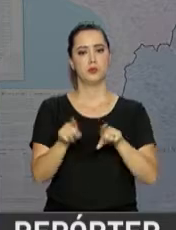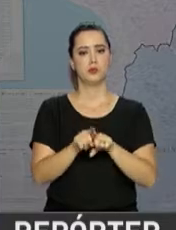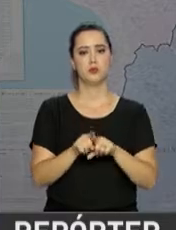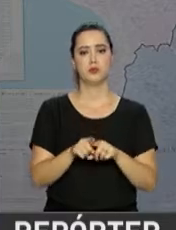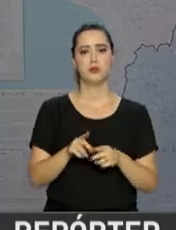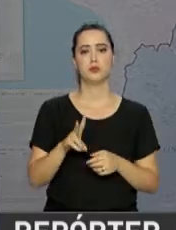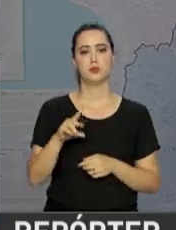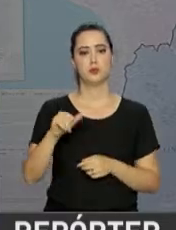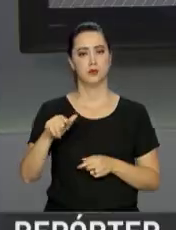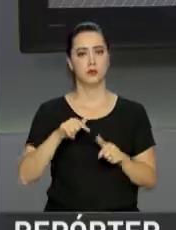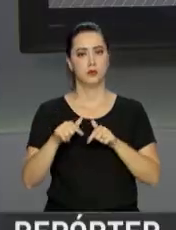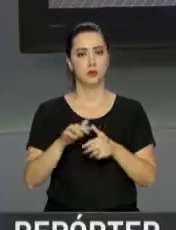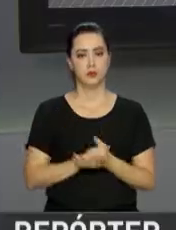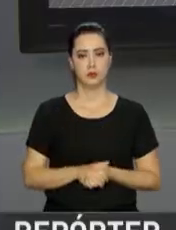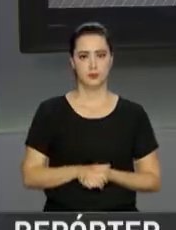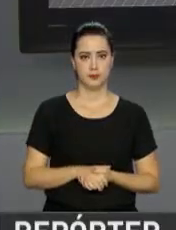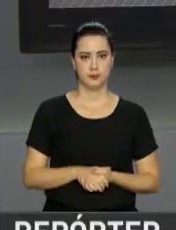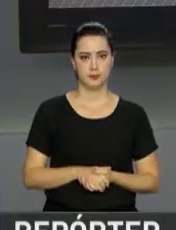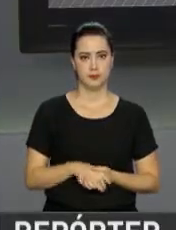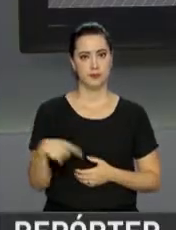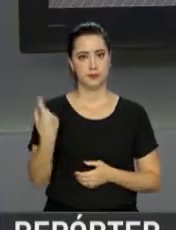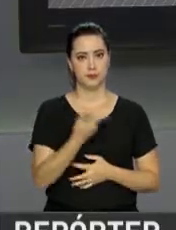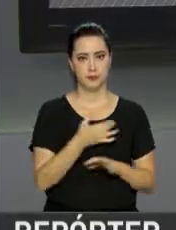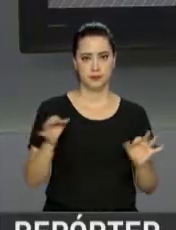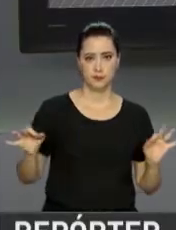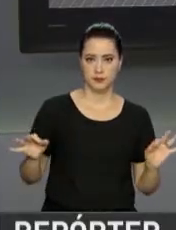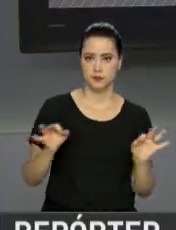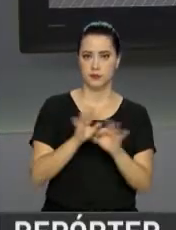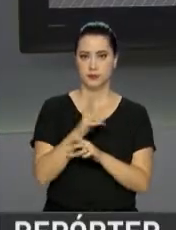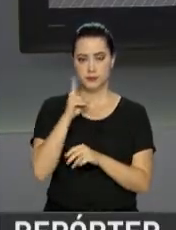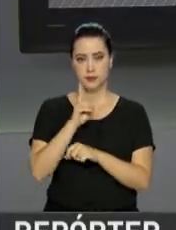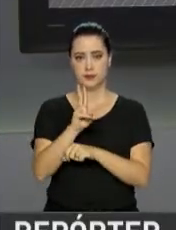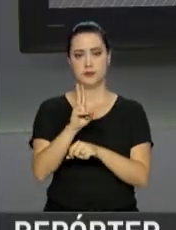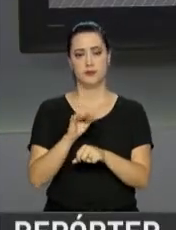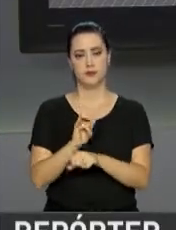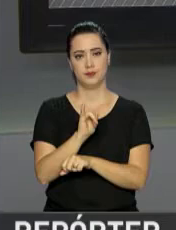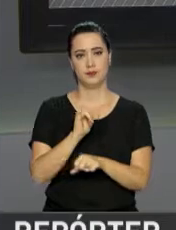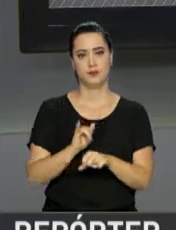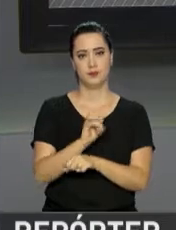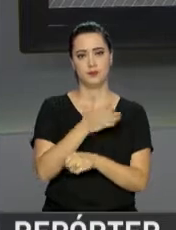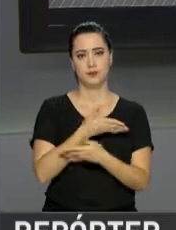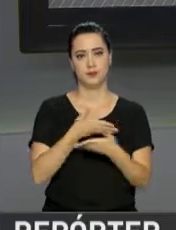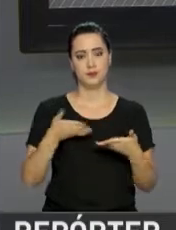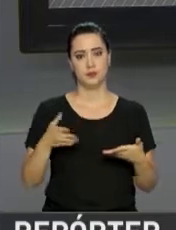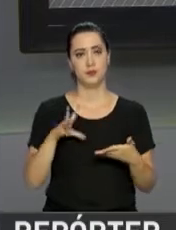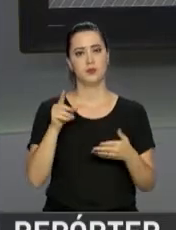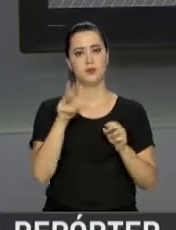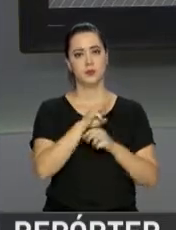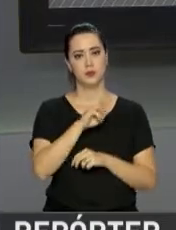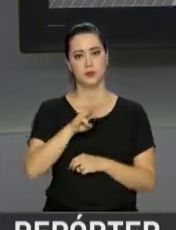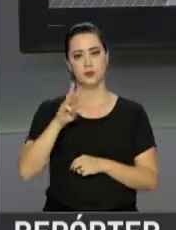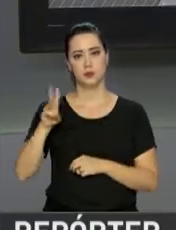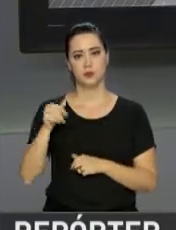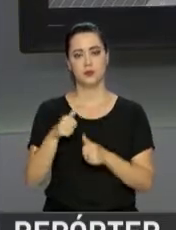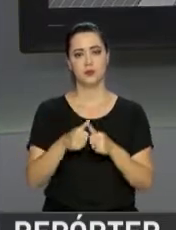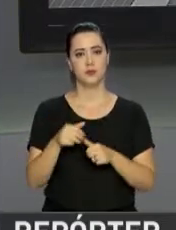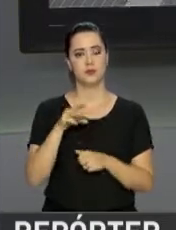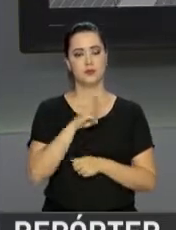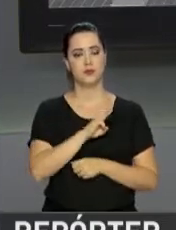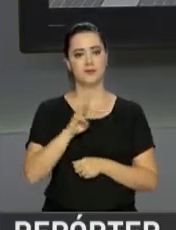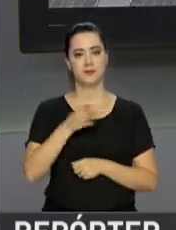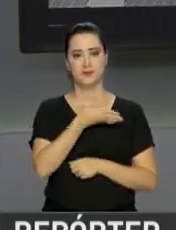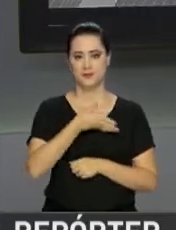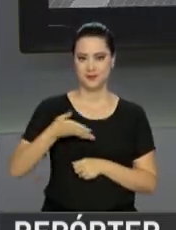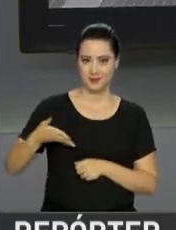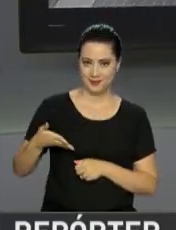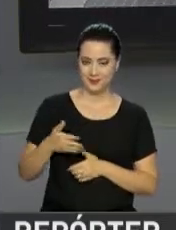a sua vaga de trabalho. Nós ficamos por aqui, você pode rever as reportagens no YouTube, toda a nossa programação também